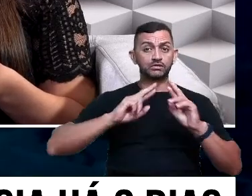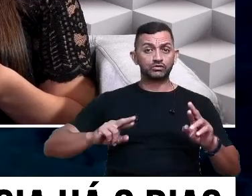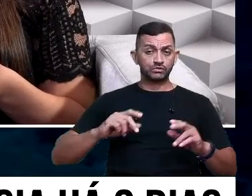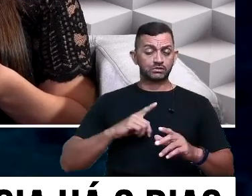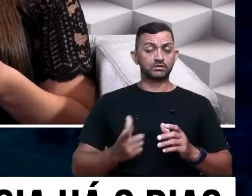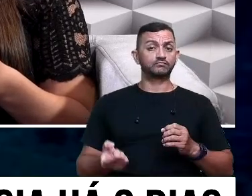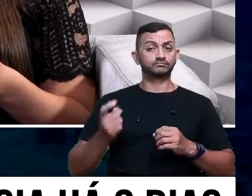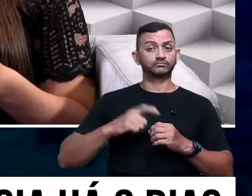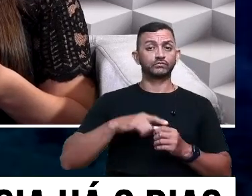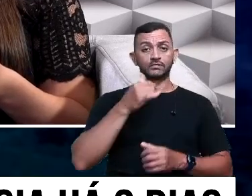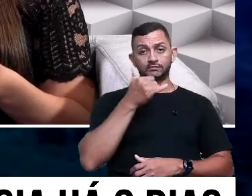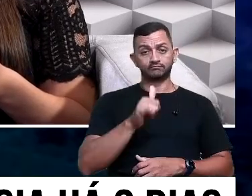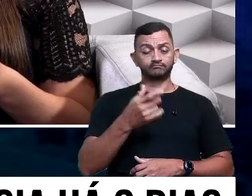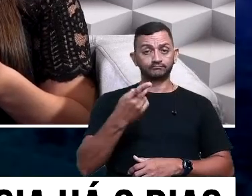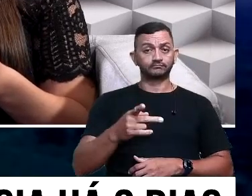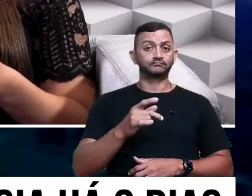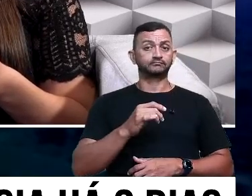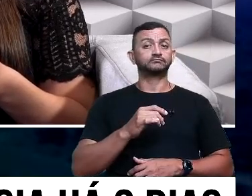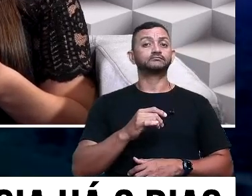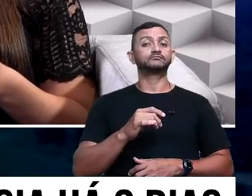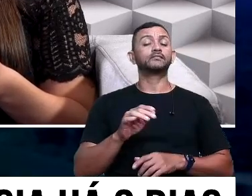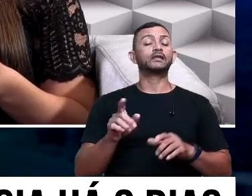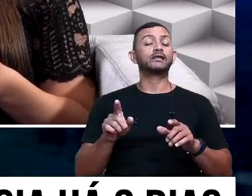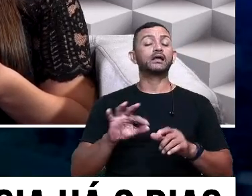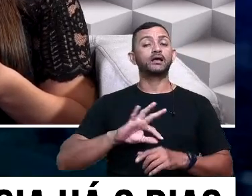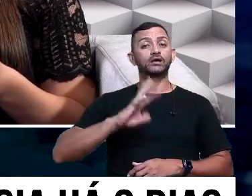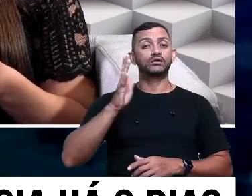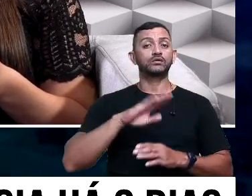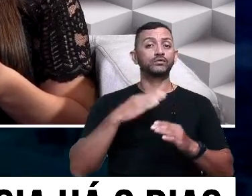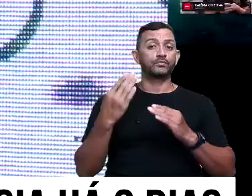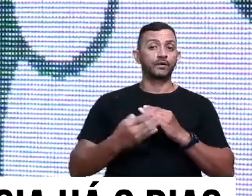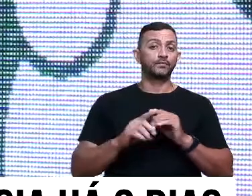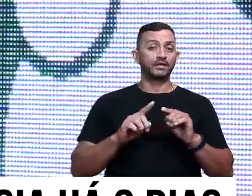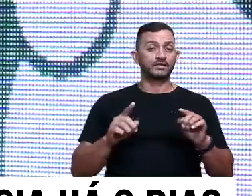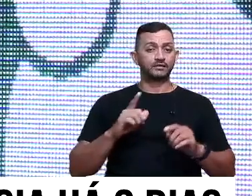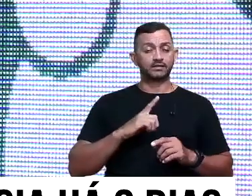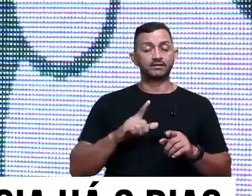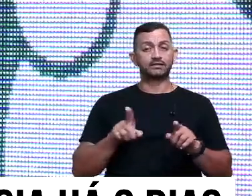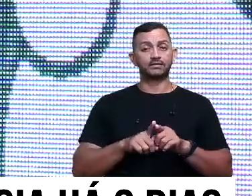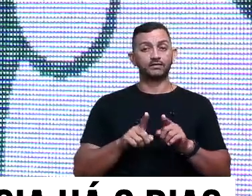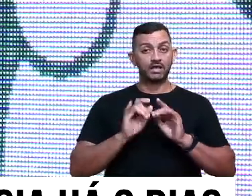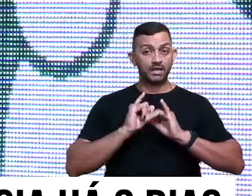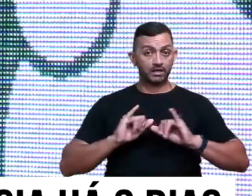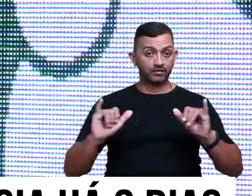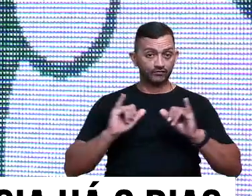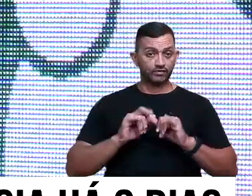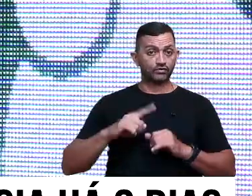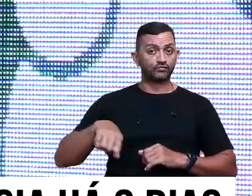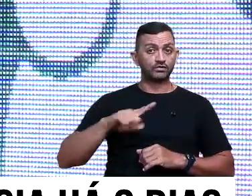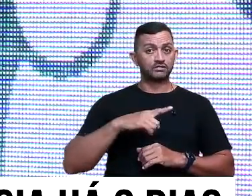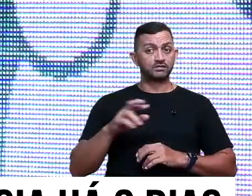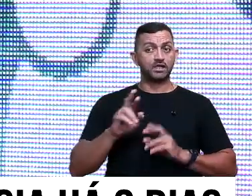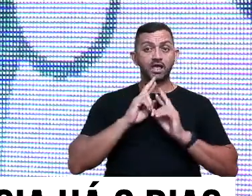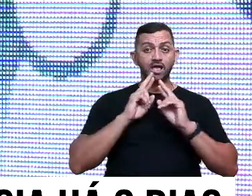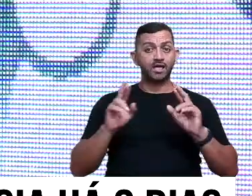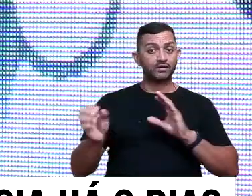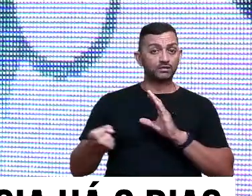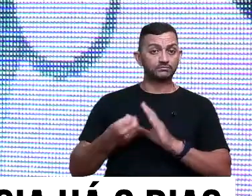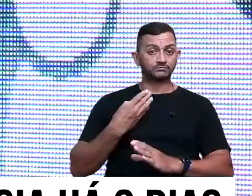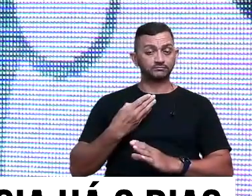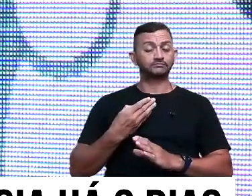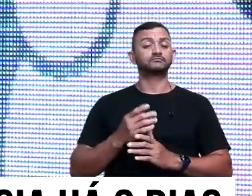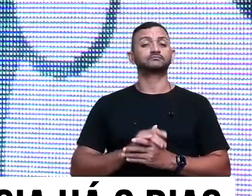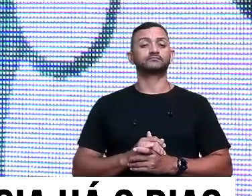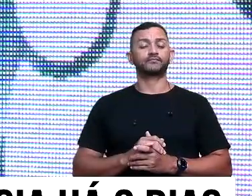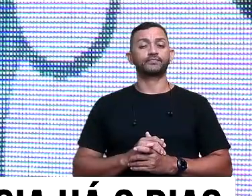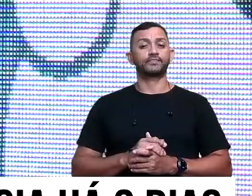busca a solução para restabelecer energia aqui na cidade, em casas dos bairros da cidade. E a gente também deixa aqui um aviso para você que manda uma reclamação